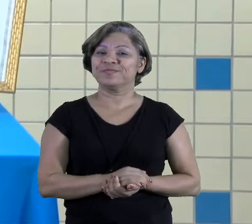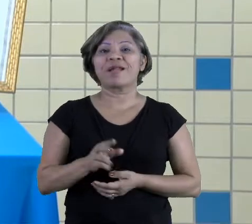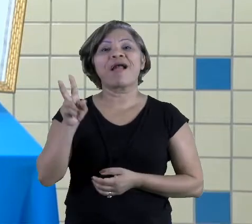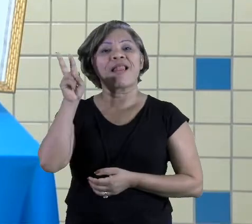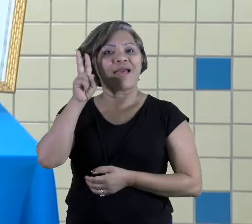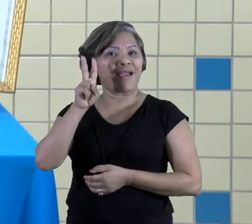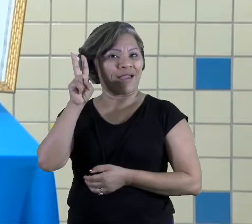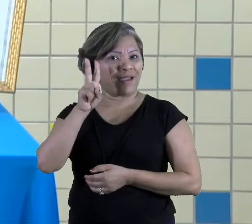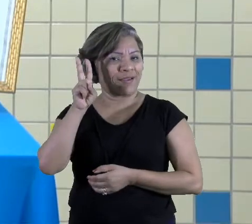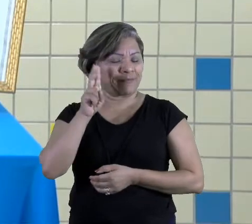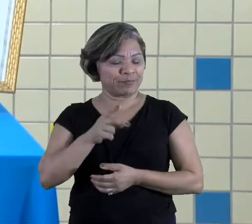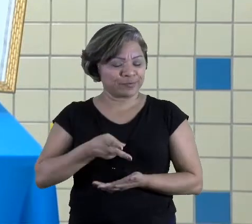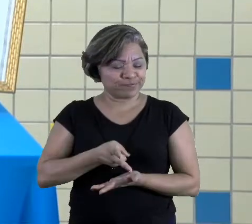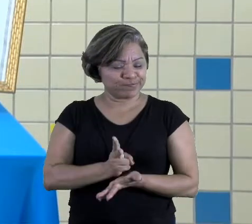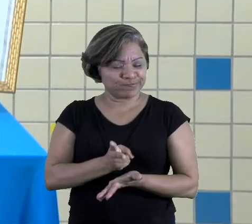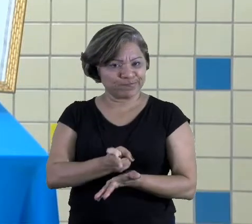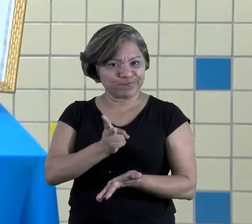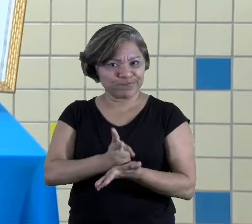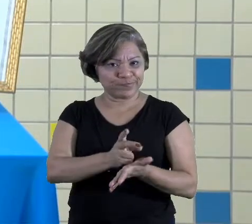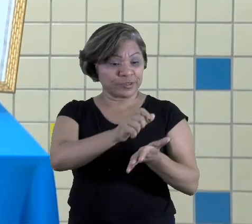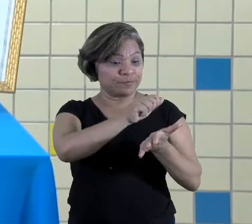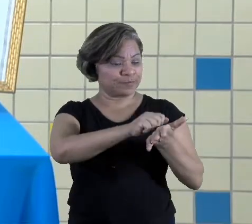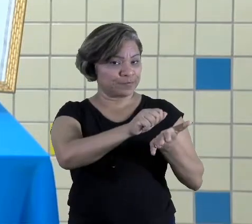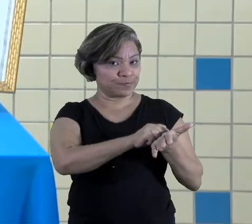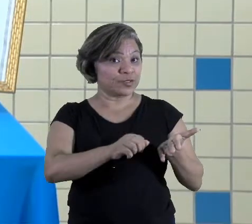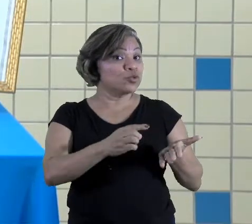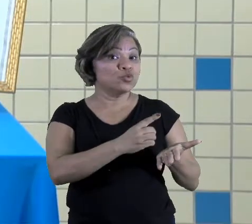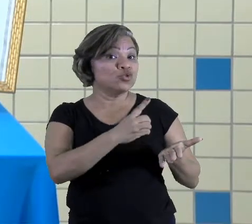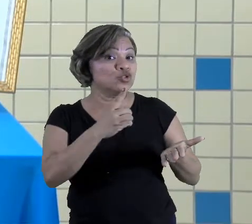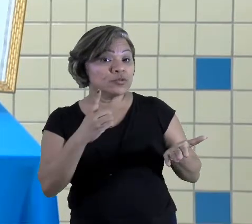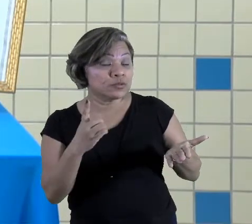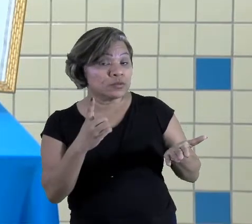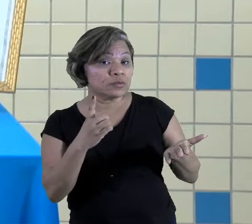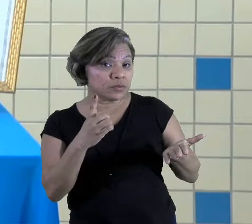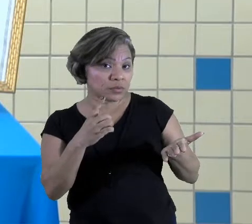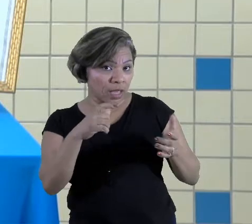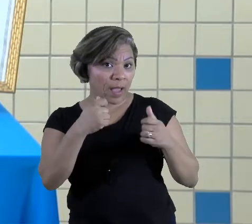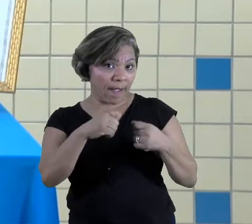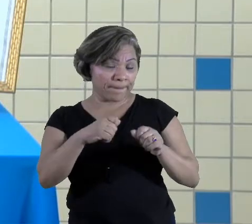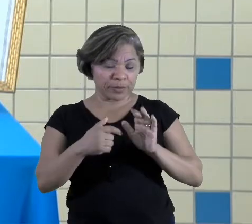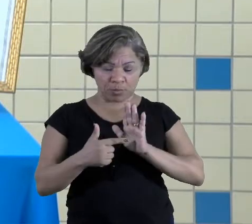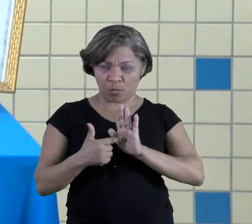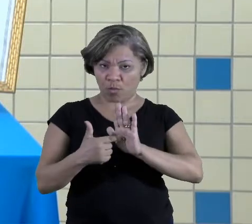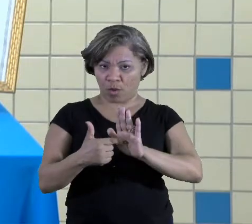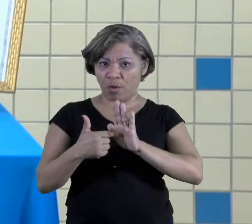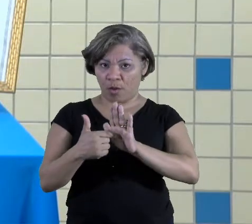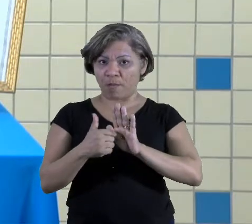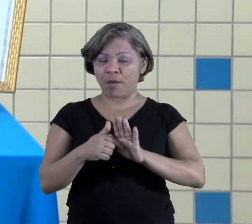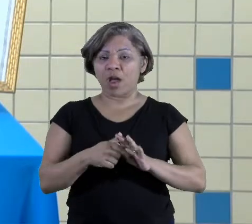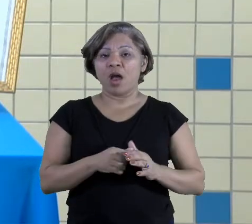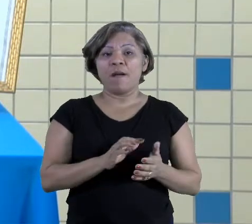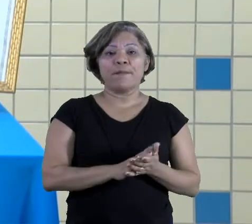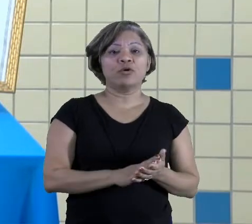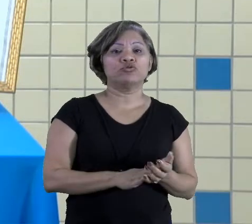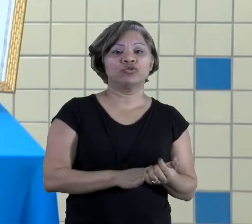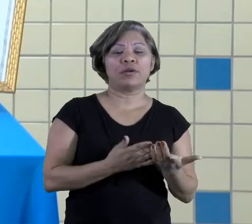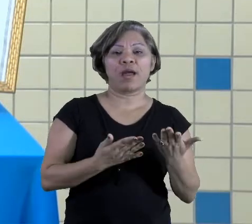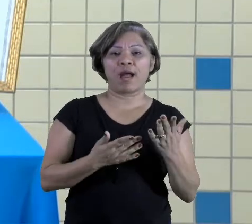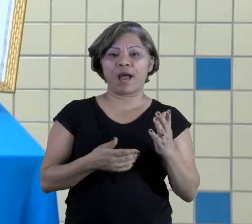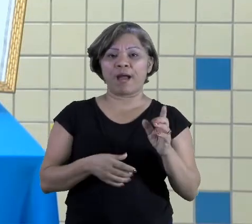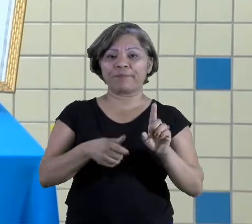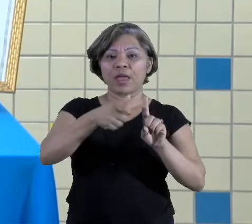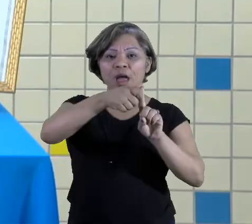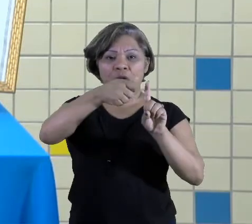quando formos escrever a data, mostre para a criança um calendário. Ele pode ser tanto o calendário de papel, quanto